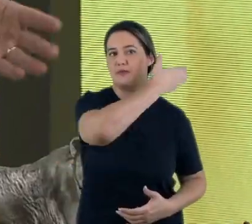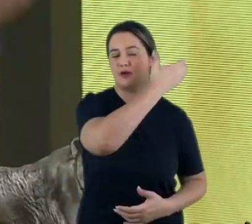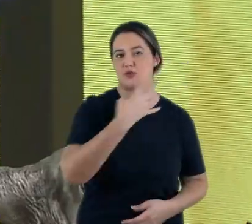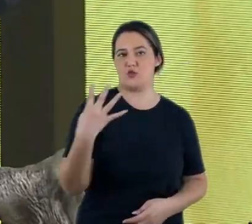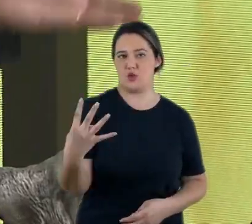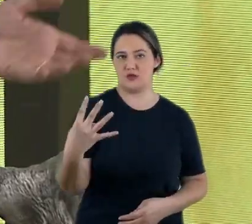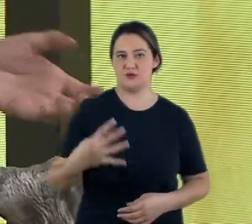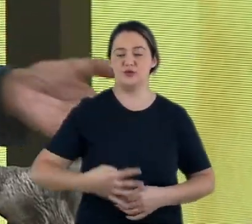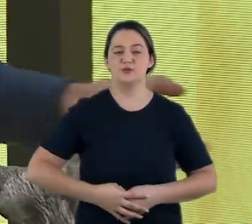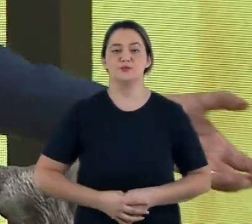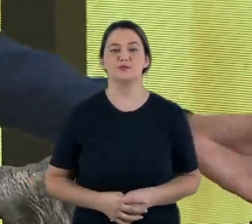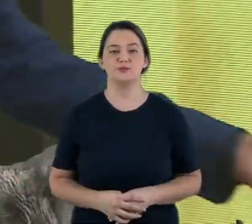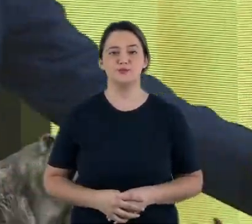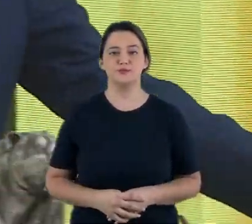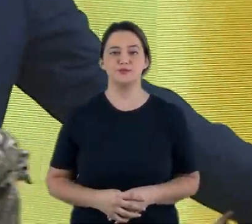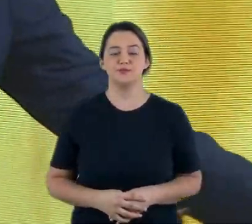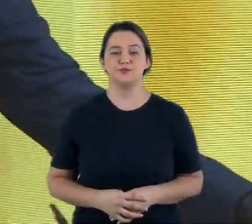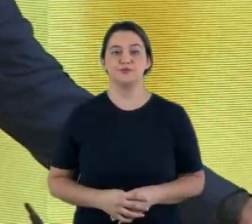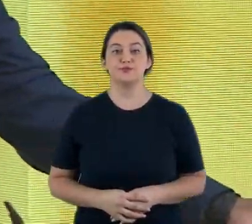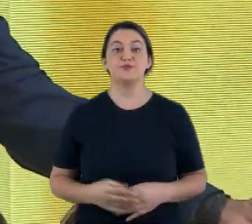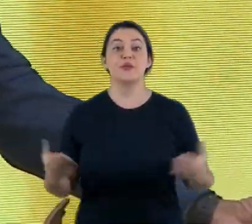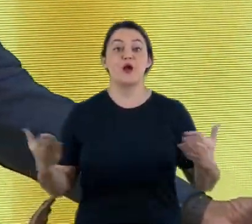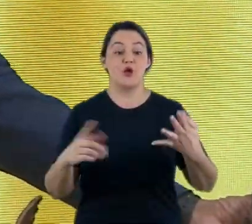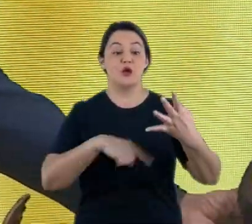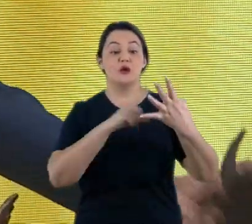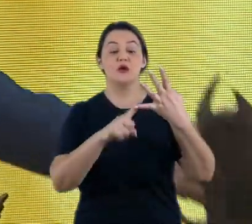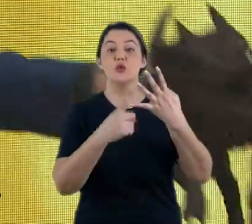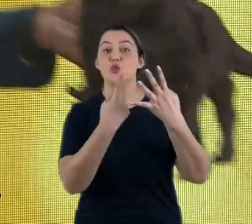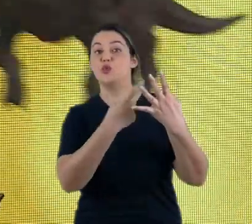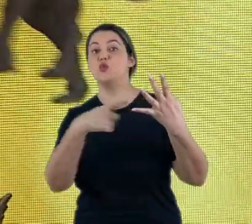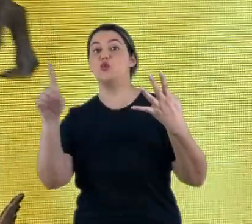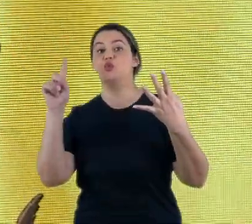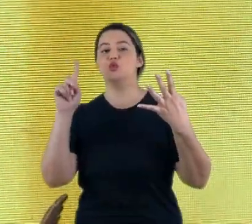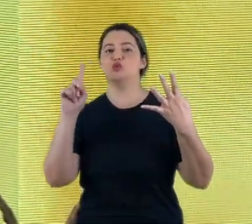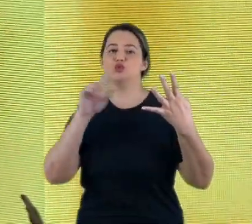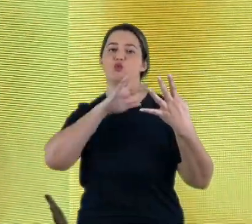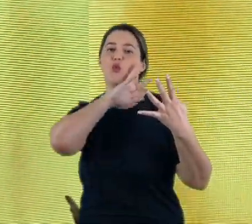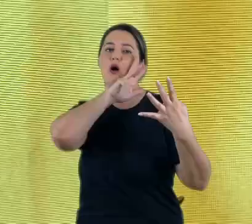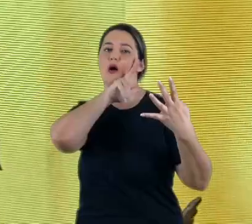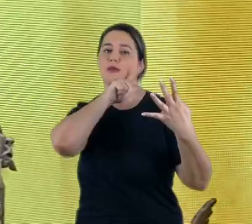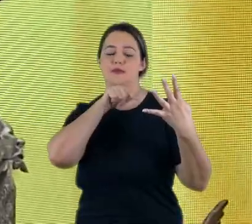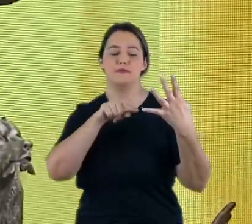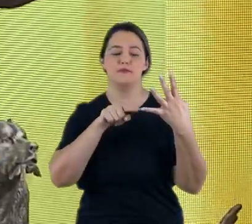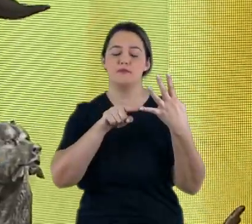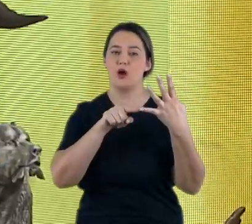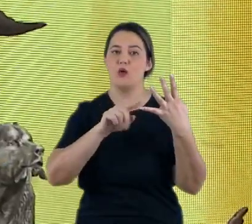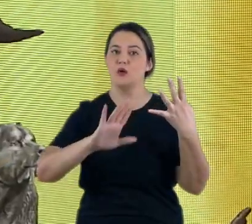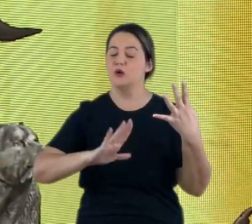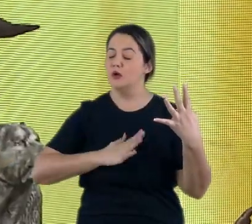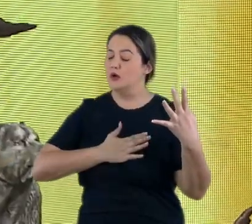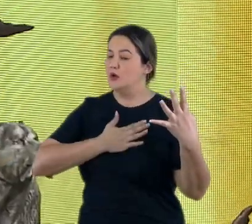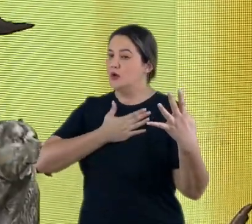dos animais, eu vou para o 4º e último, que é descrito na Bíblia como um animal terrível